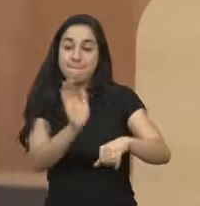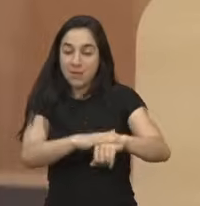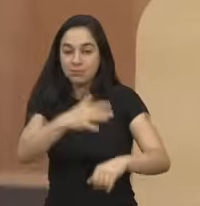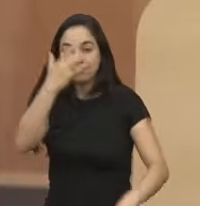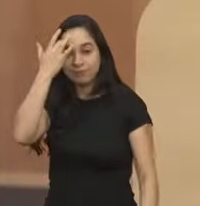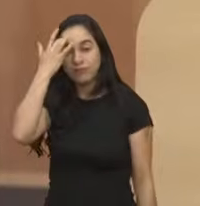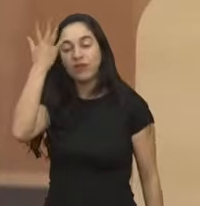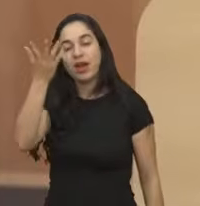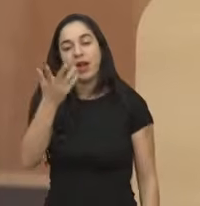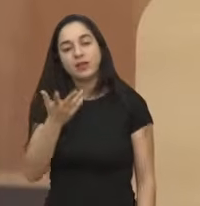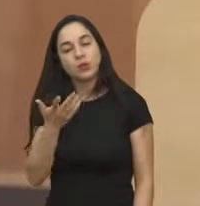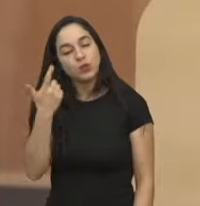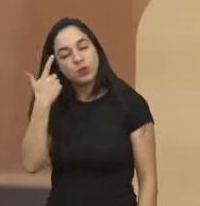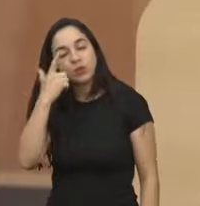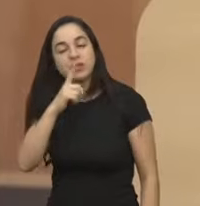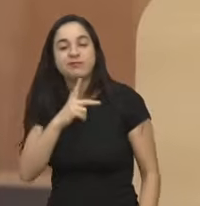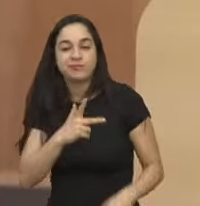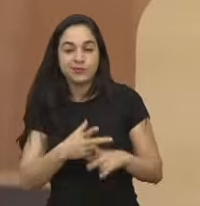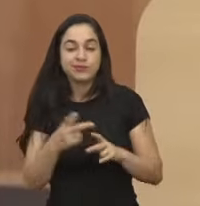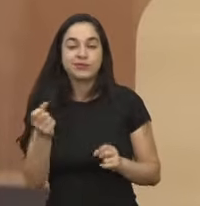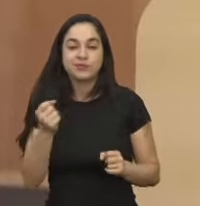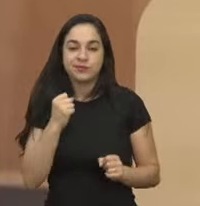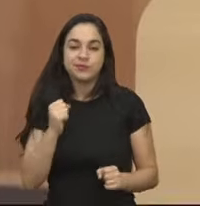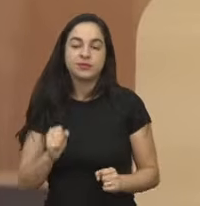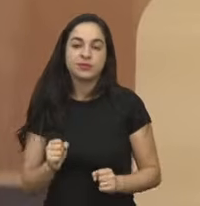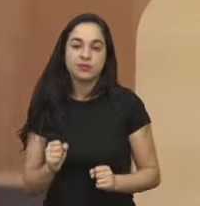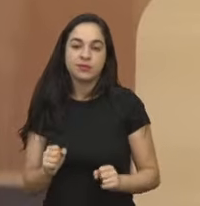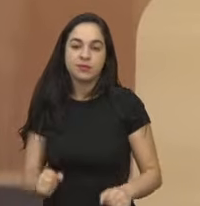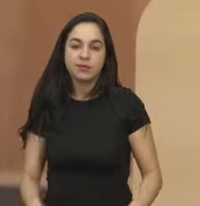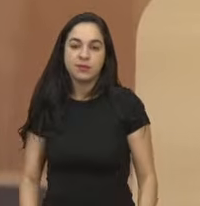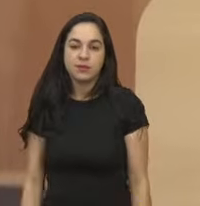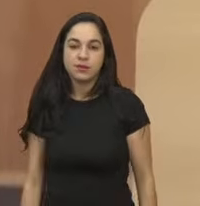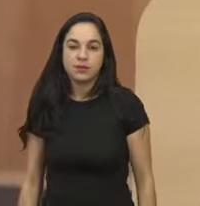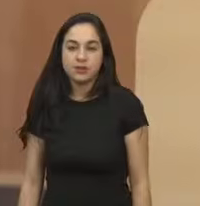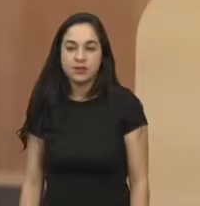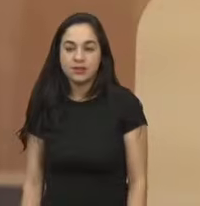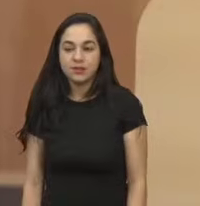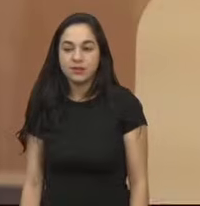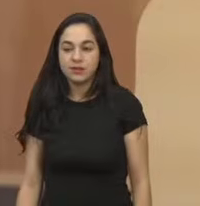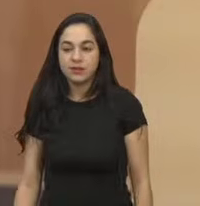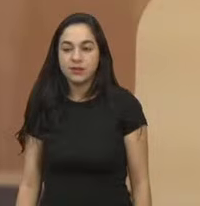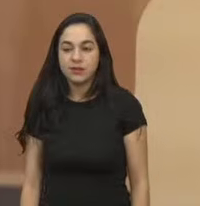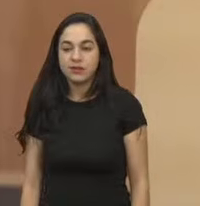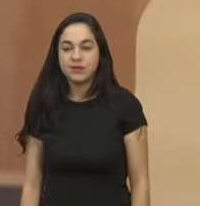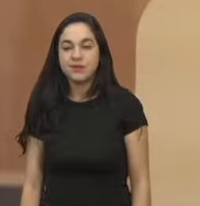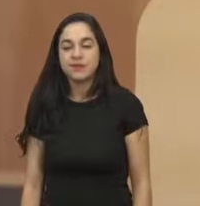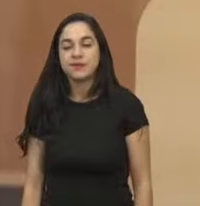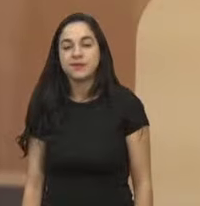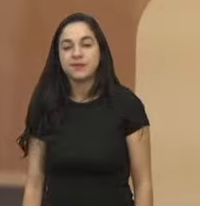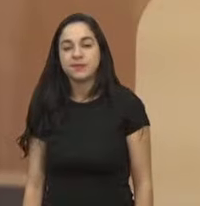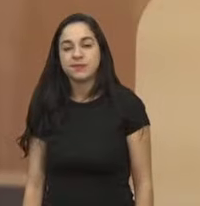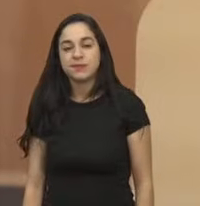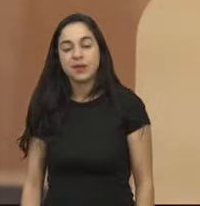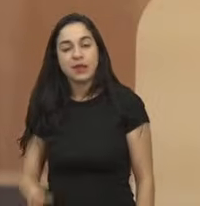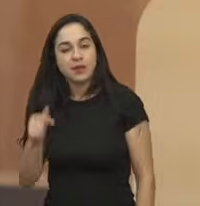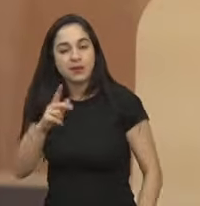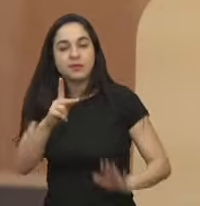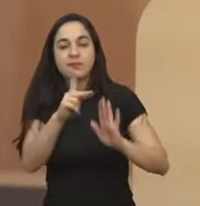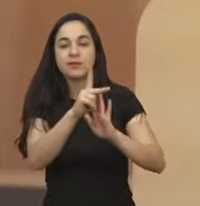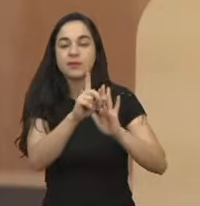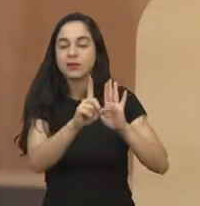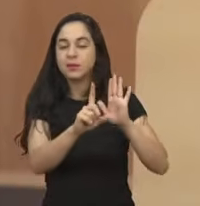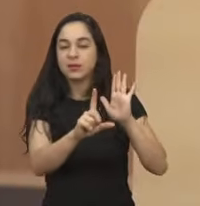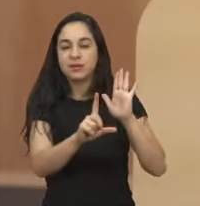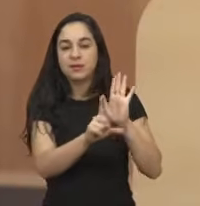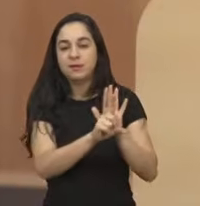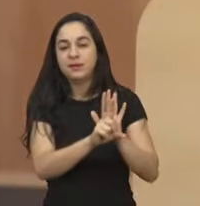natural, como todos os outros lutos, né? E por isso, de novo, ressaltando esse projeto de lei que é tão